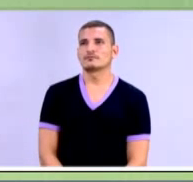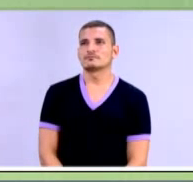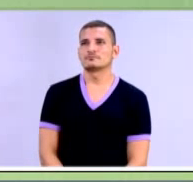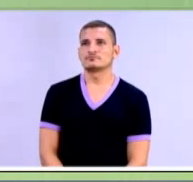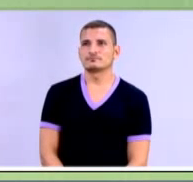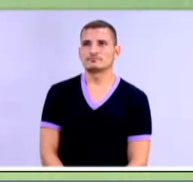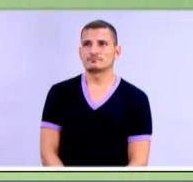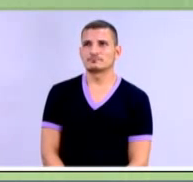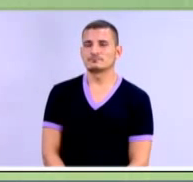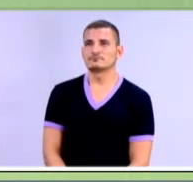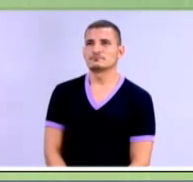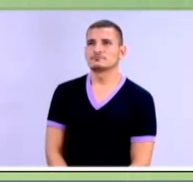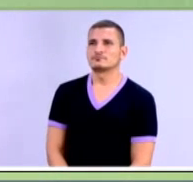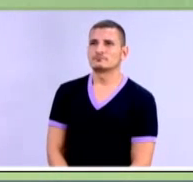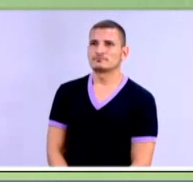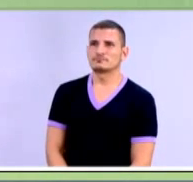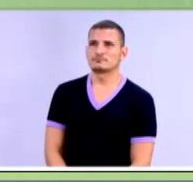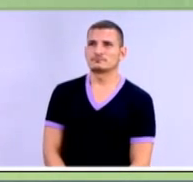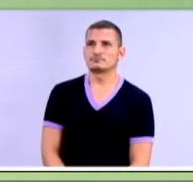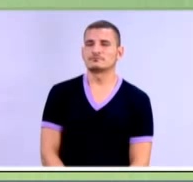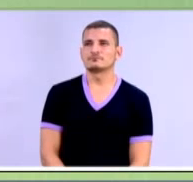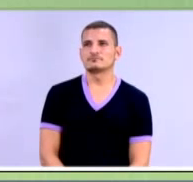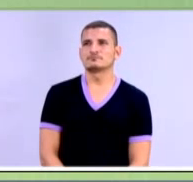Bom, e aí os pares